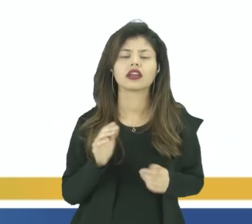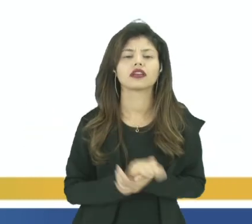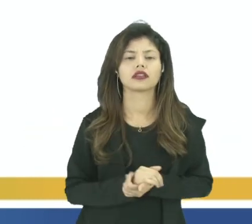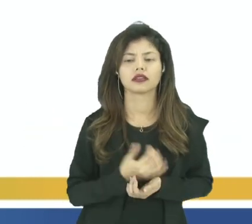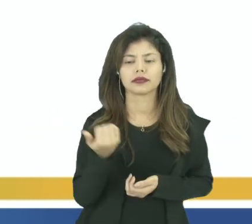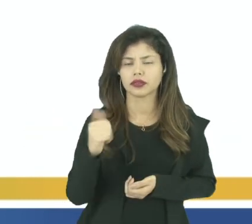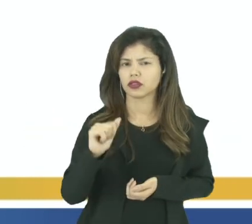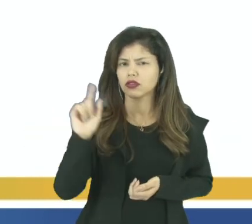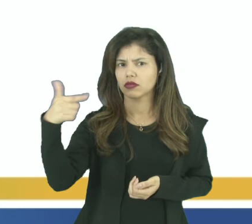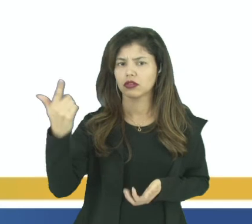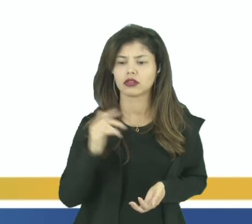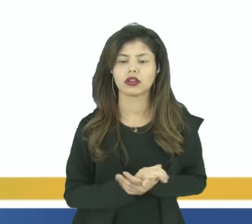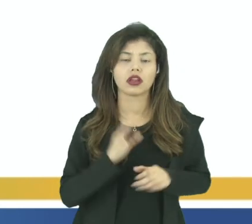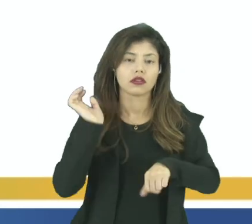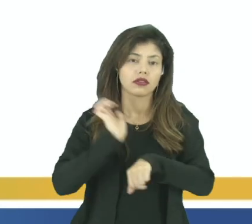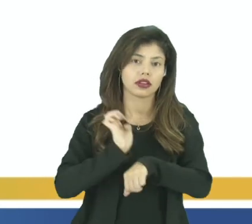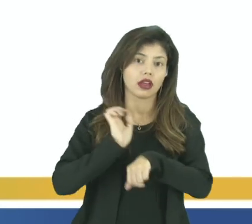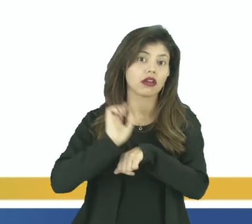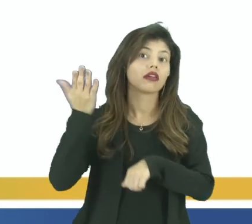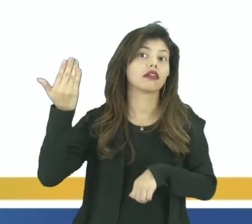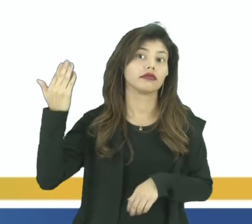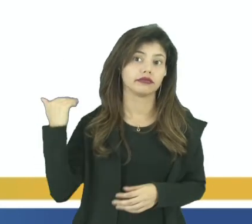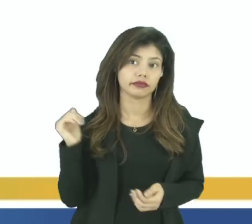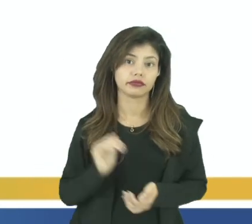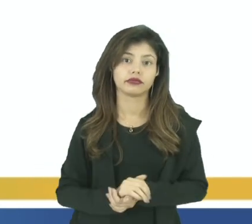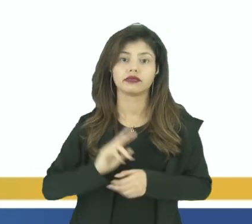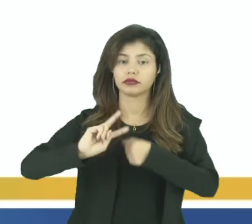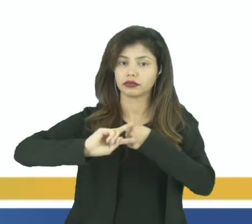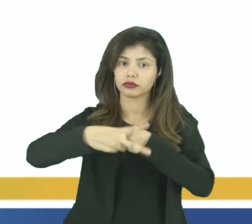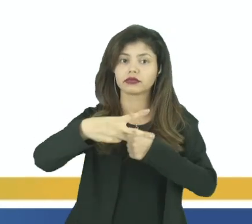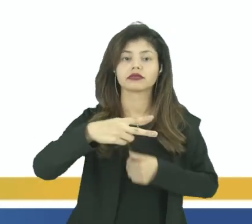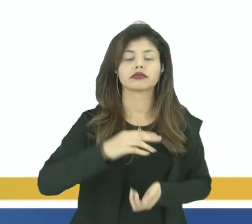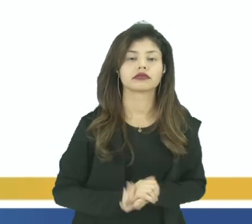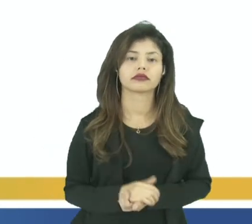dos outros, esse estado era, por consequente,